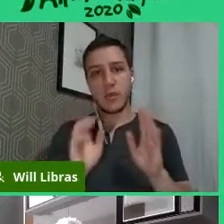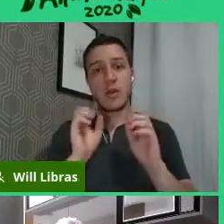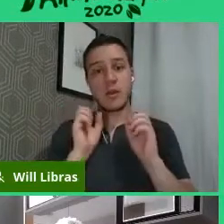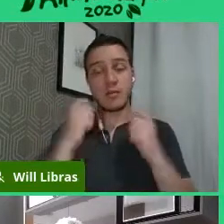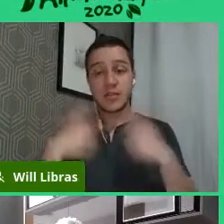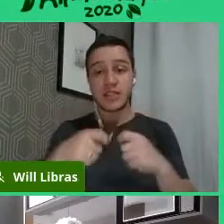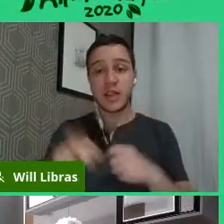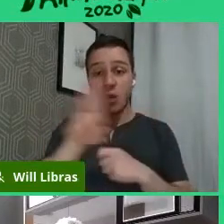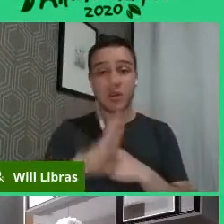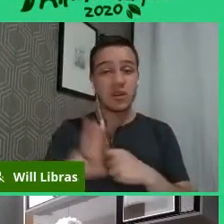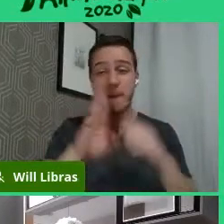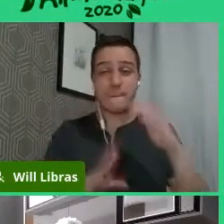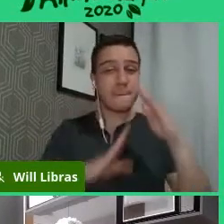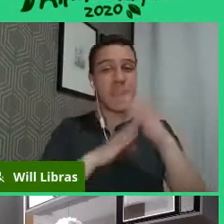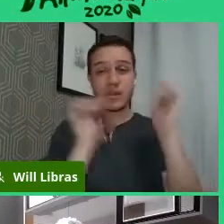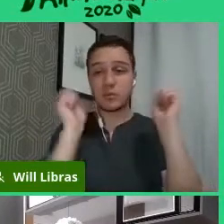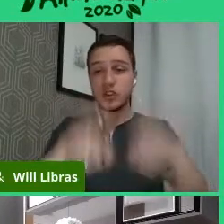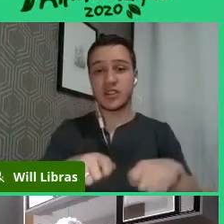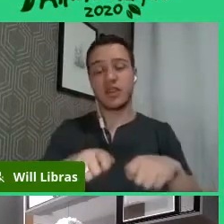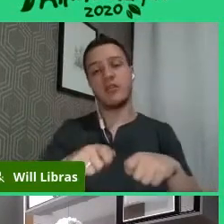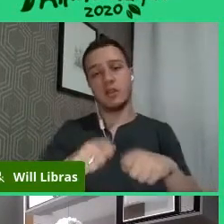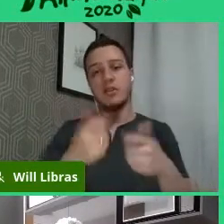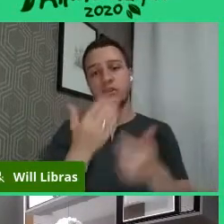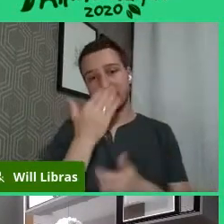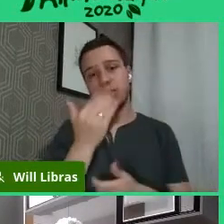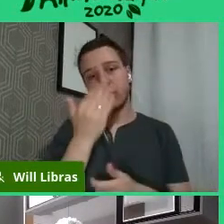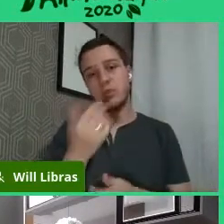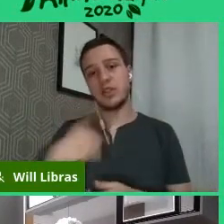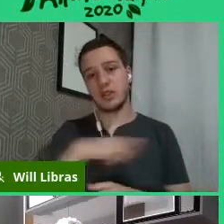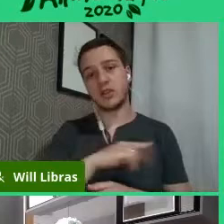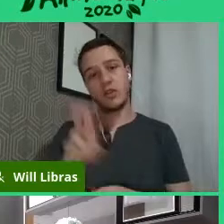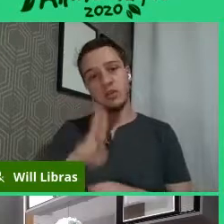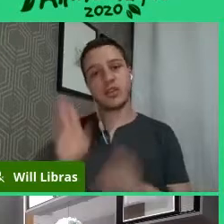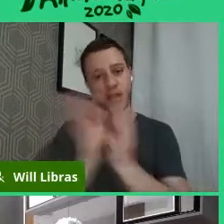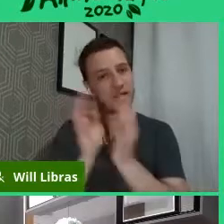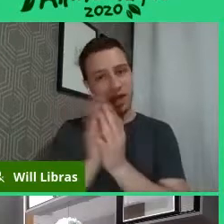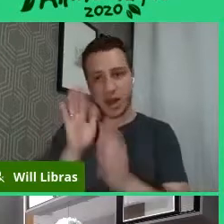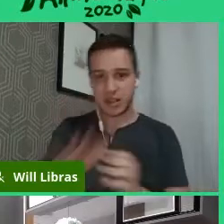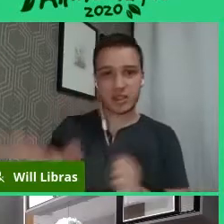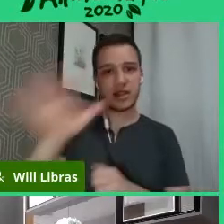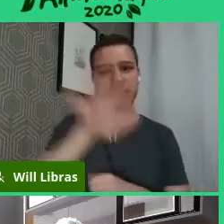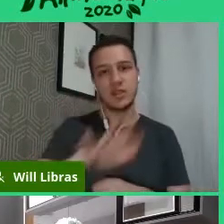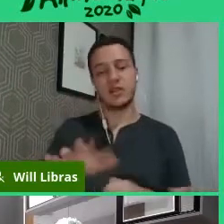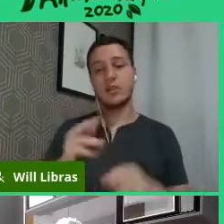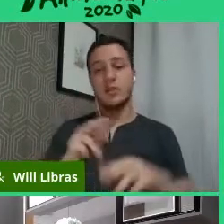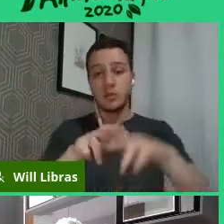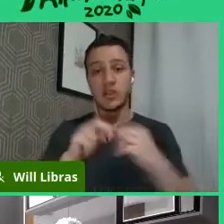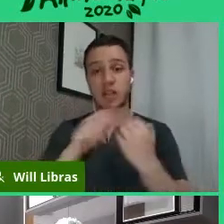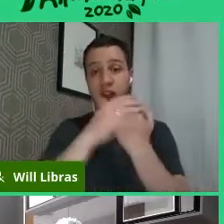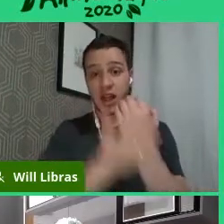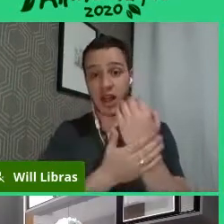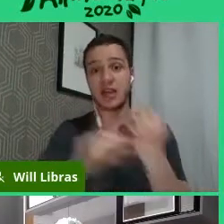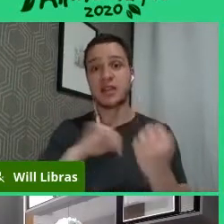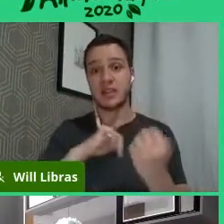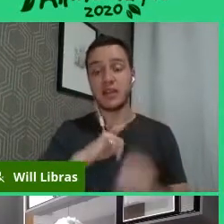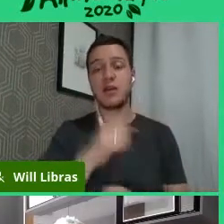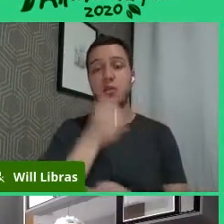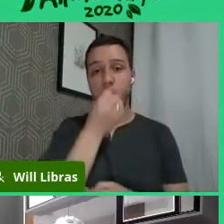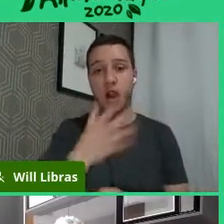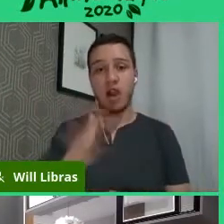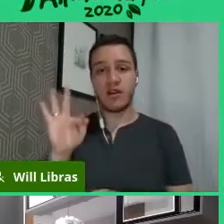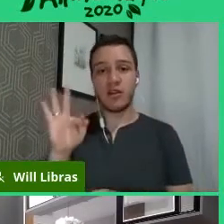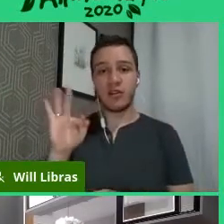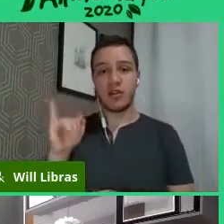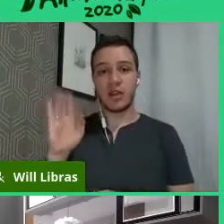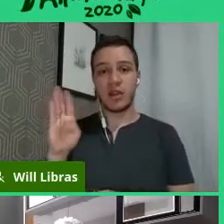possível daquele vegetal, daquele alimento que a gente está consumindo, né? Então, as cascas são ricas em fibras, os talos